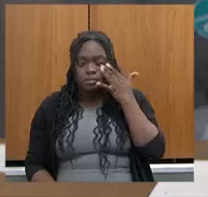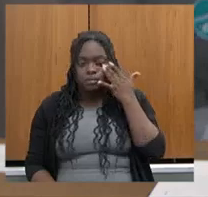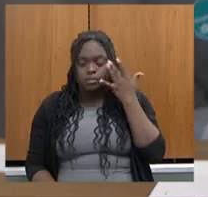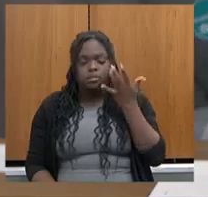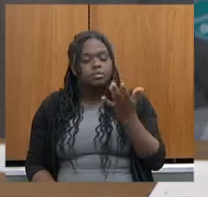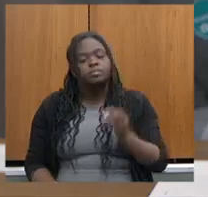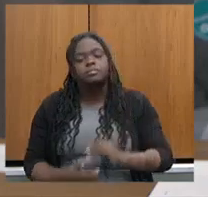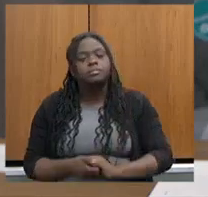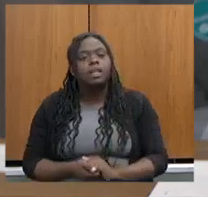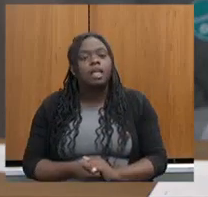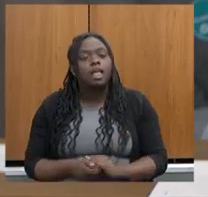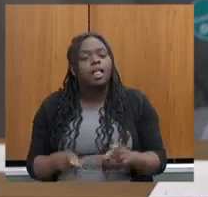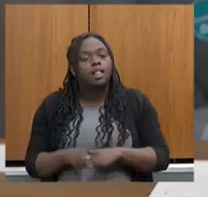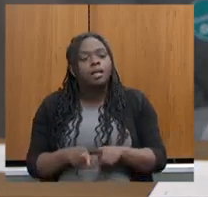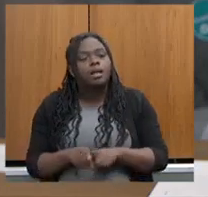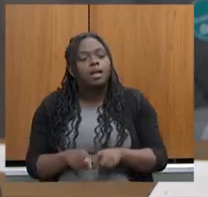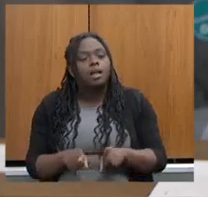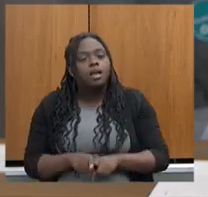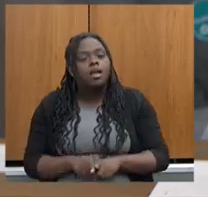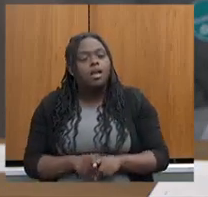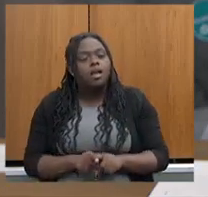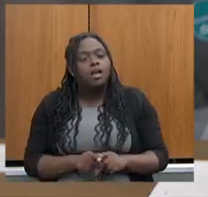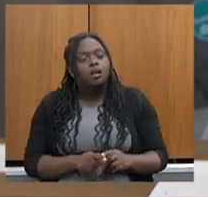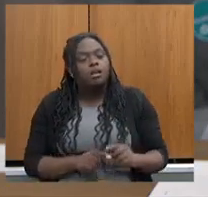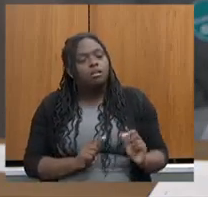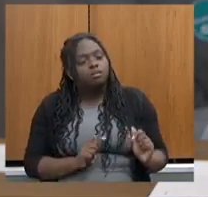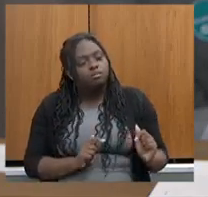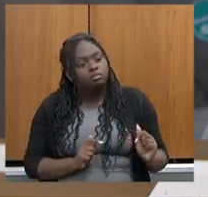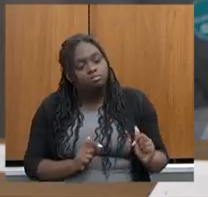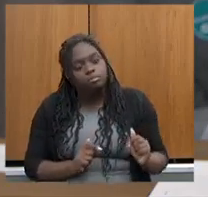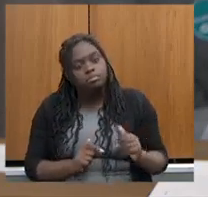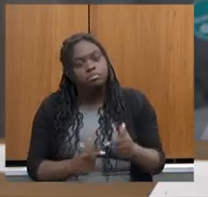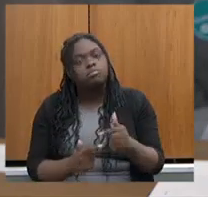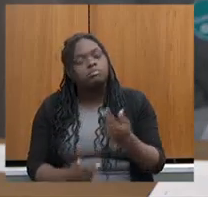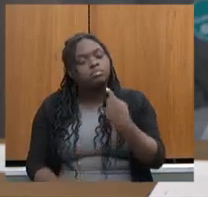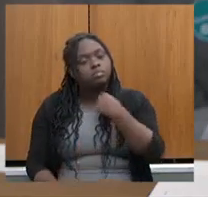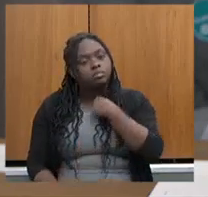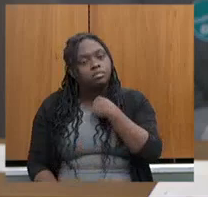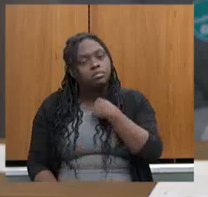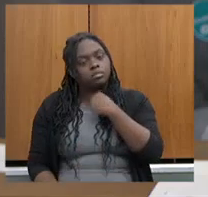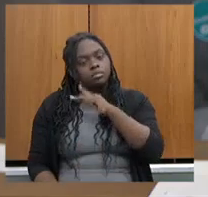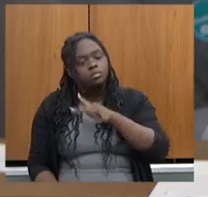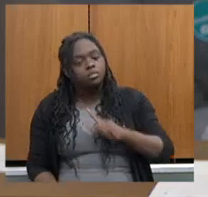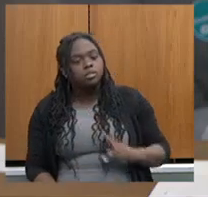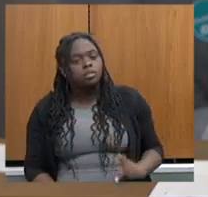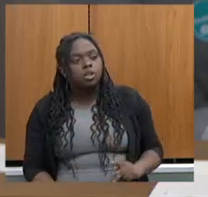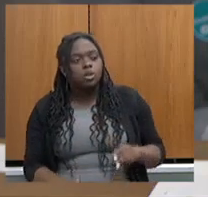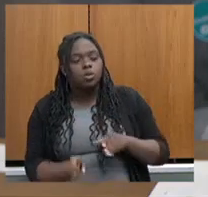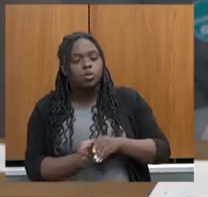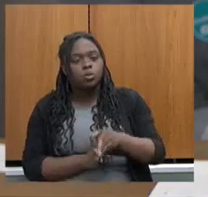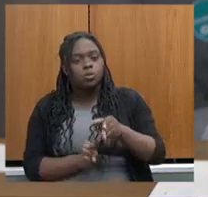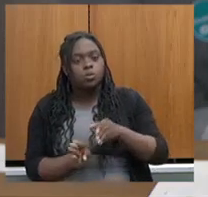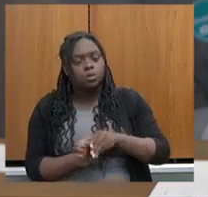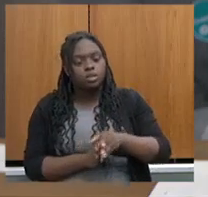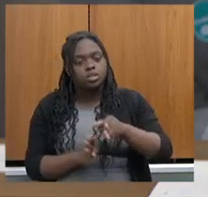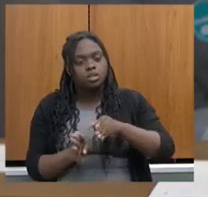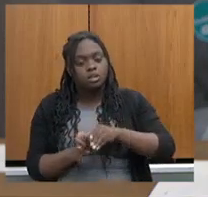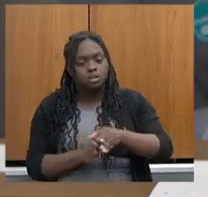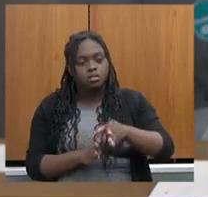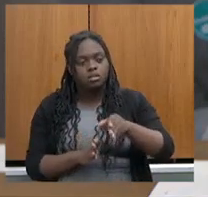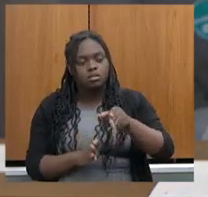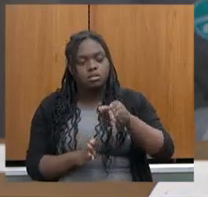no que se refere a recomposição do efetivo eu sou presidente do conselho dos